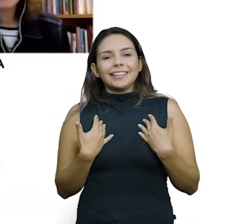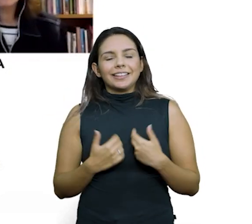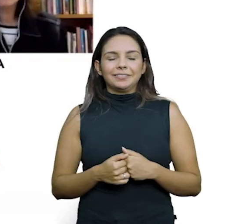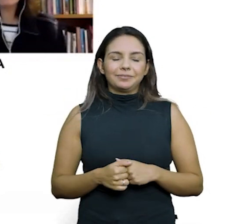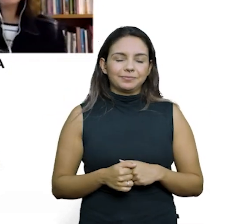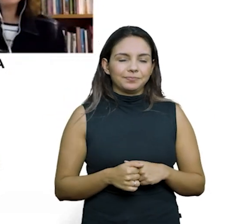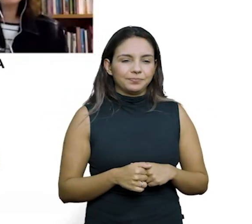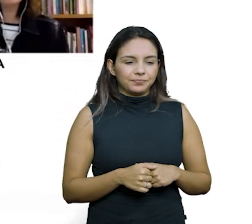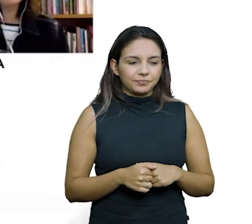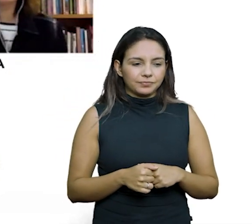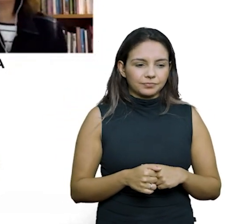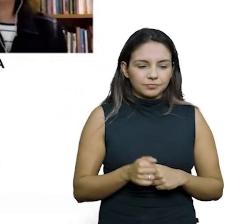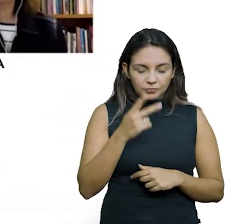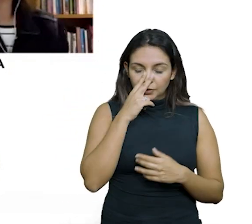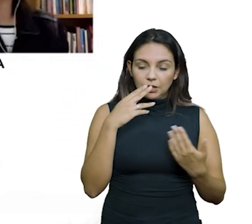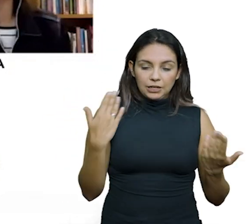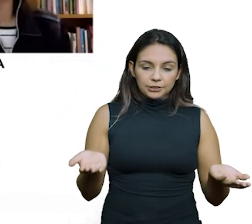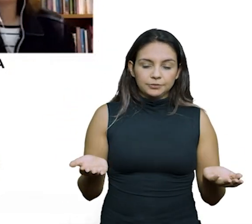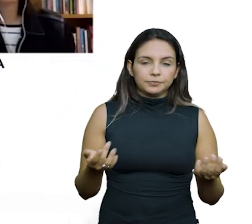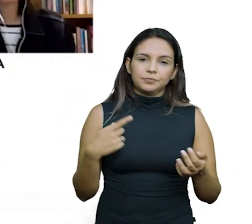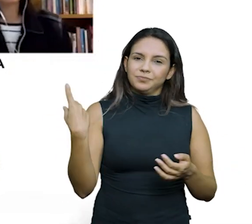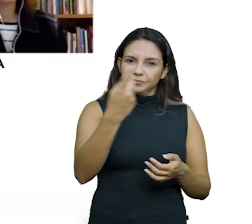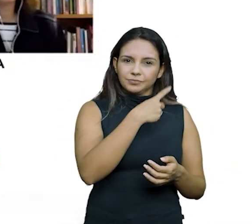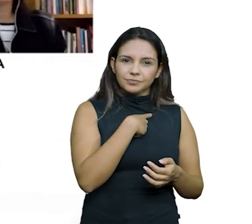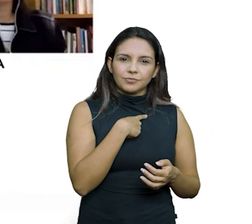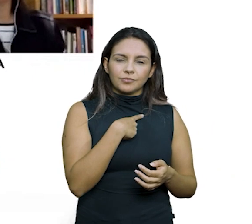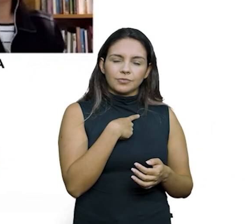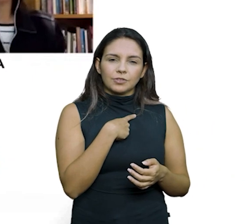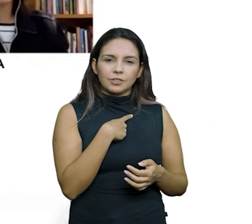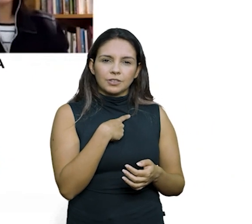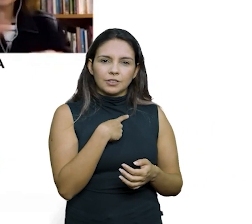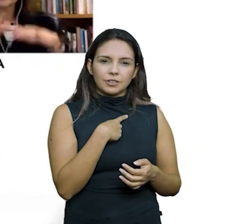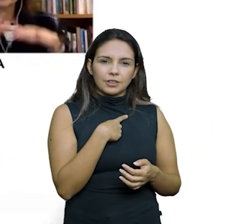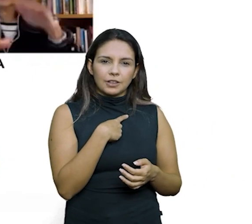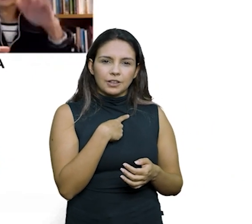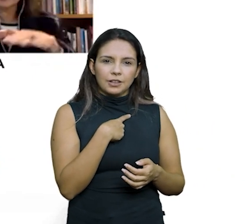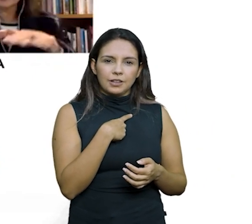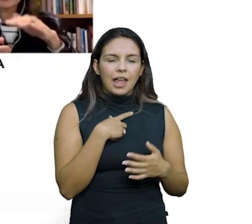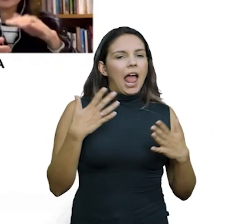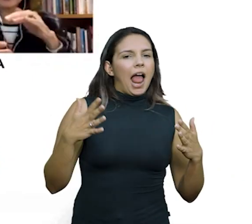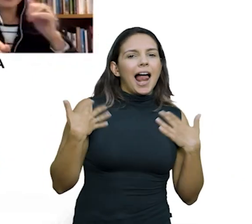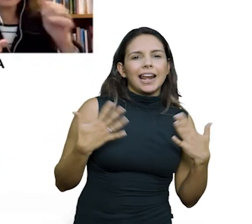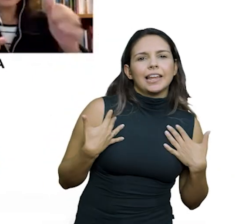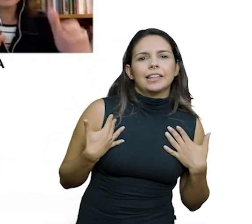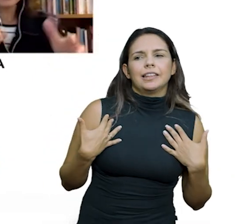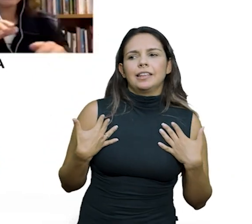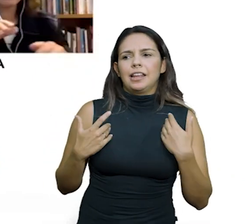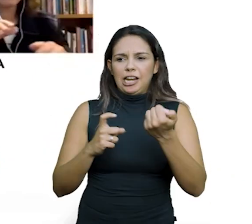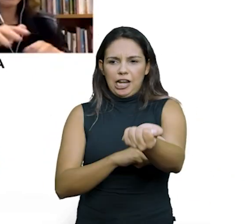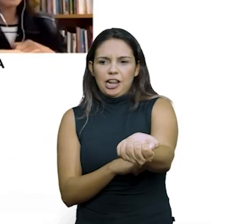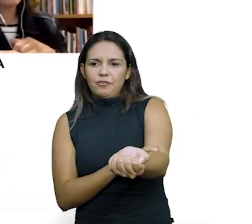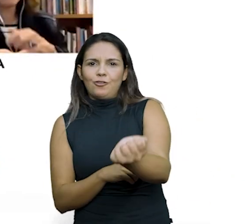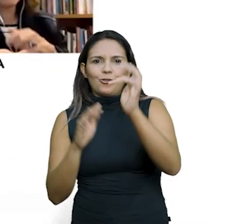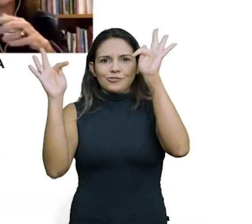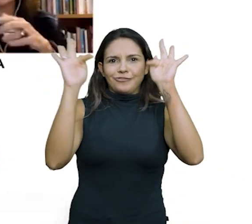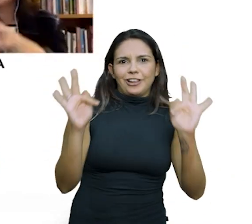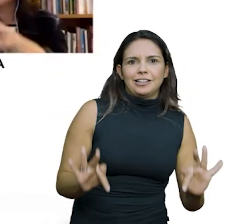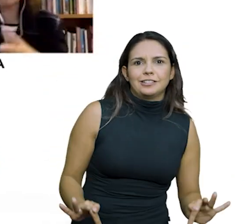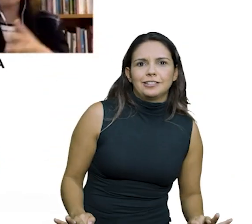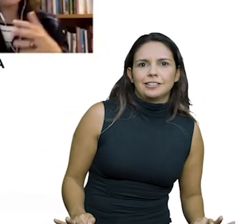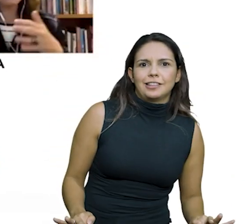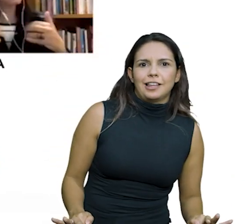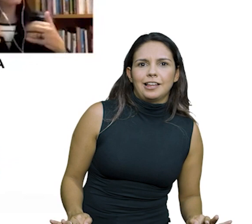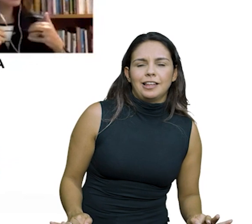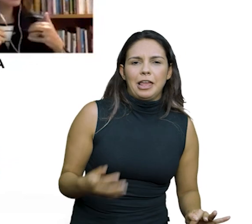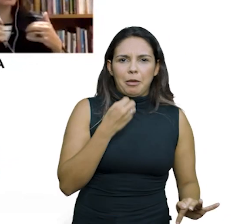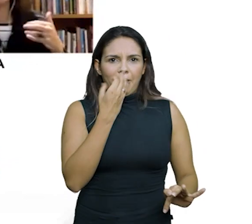Né? E então eu acho assim, a gente fica nessas fronteiras, é alegria, euforia, felicidade, é